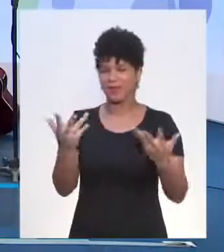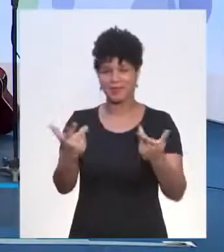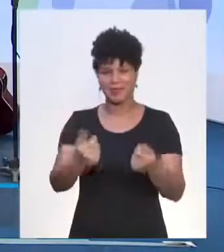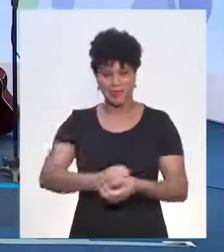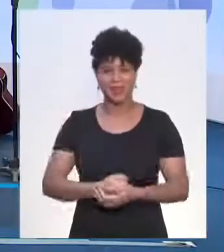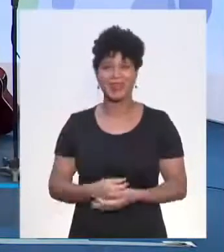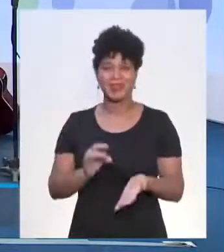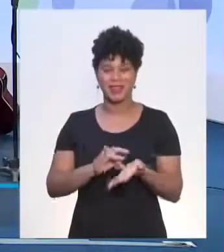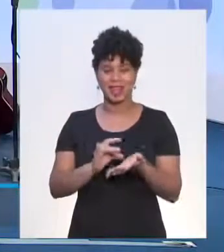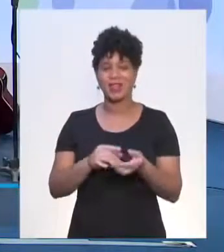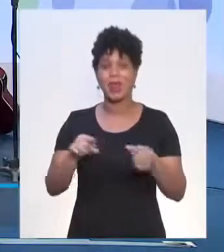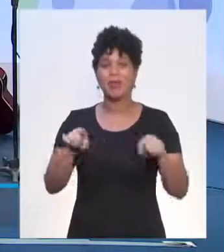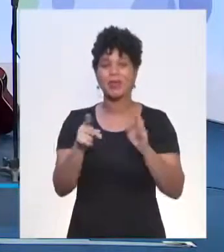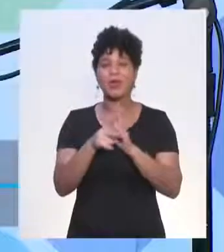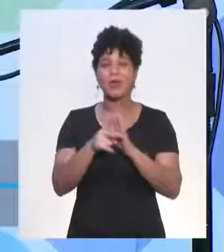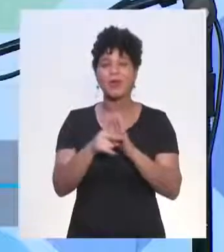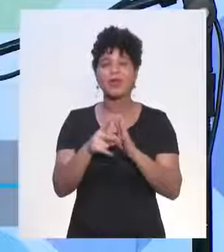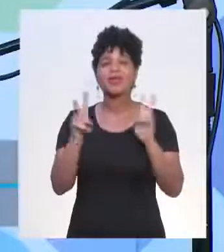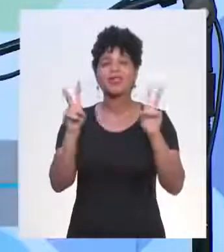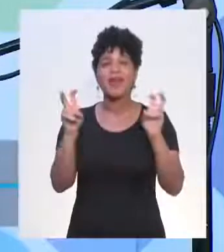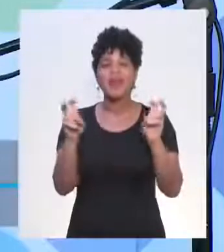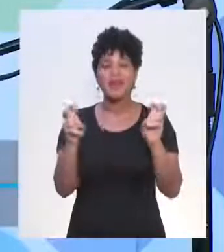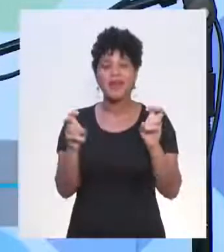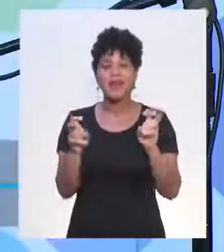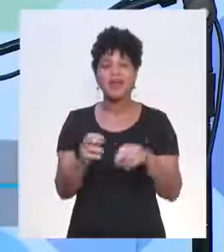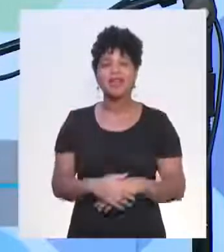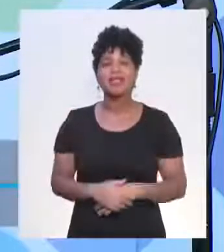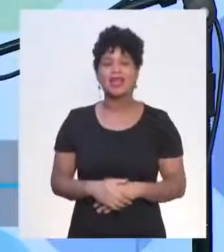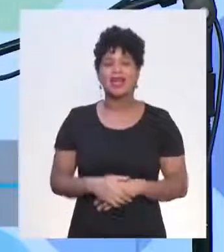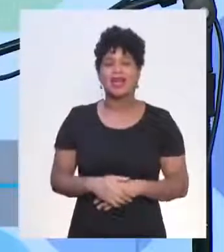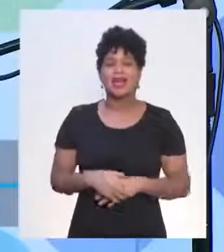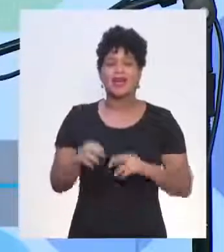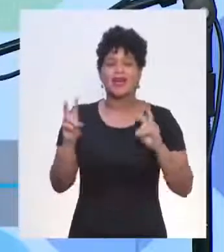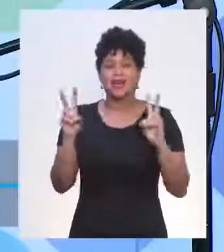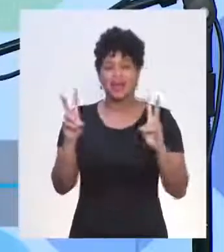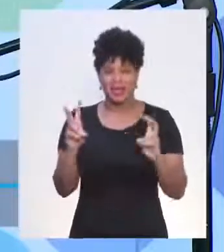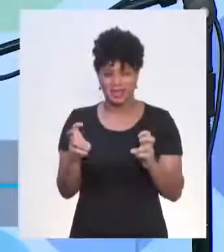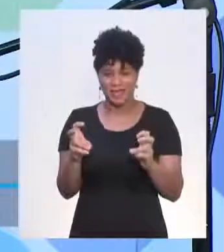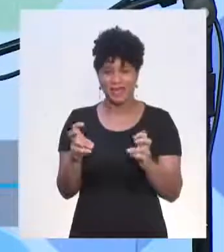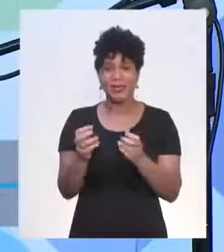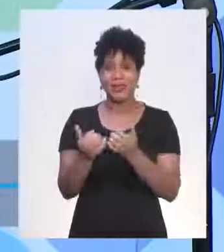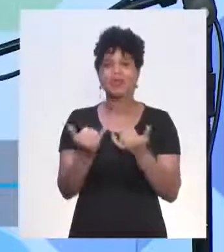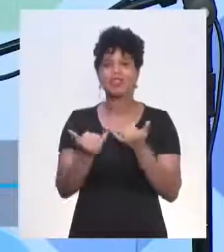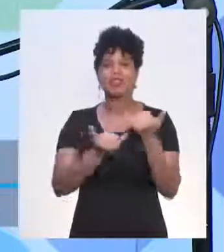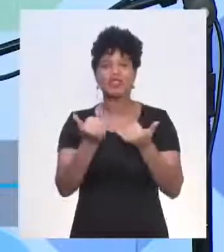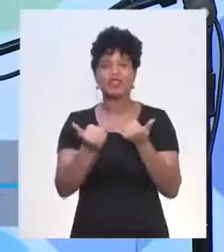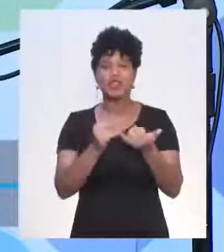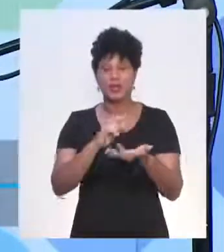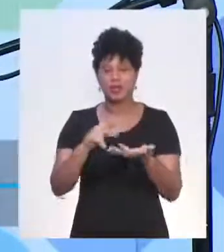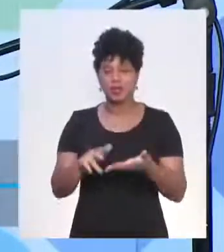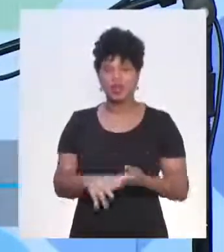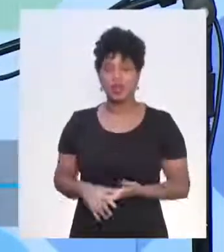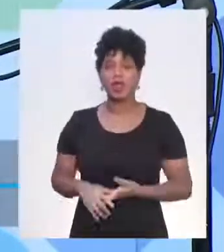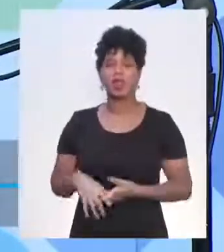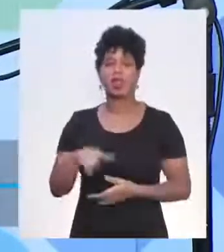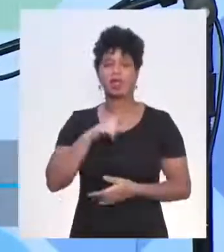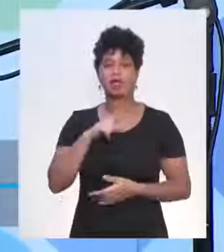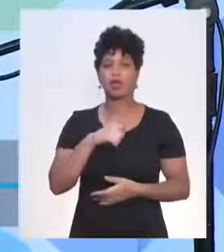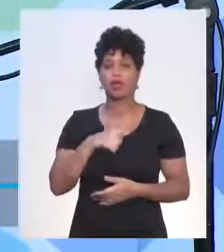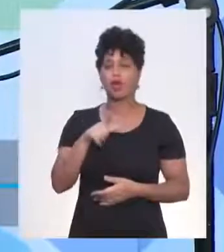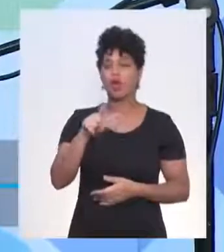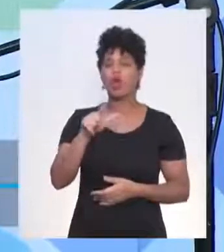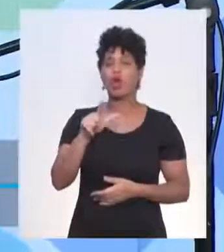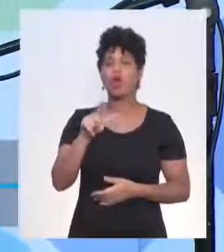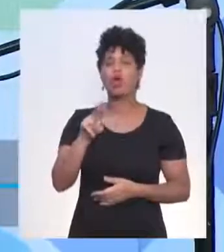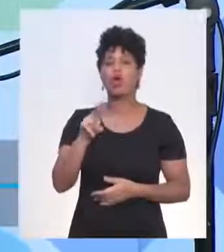bom aí a professora Camila desculpa gente eu tô com a dicção aqui bem complicada traz o comentário da